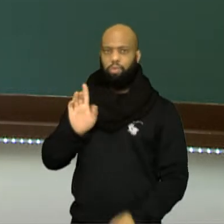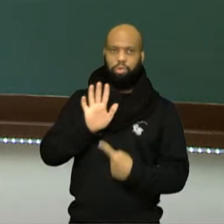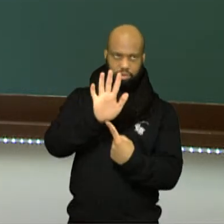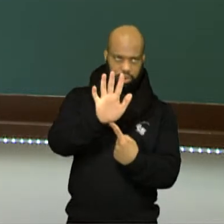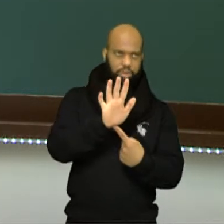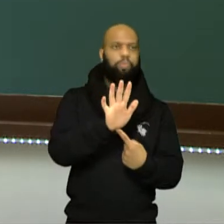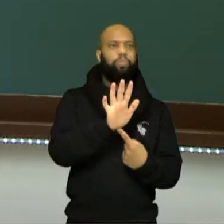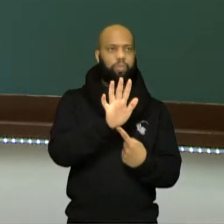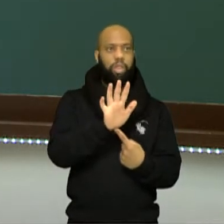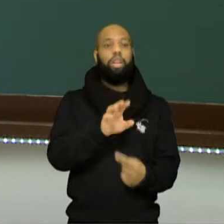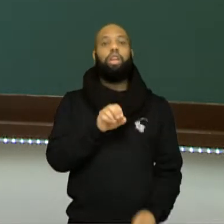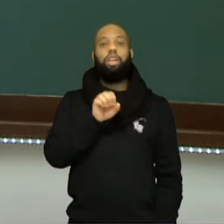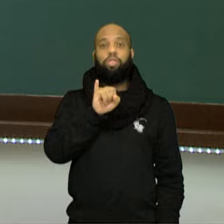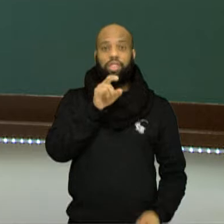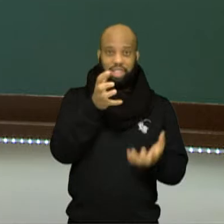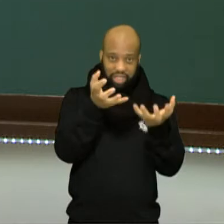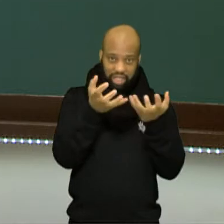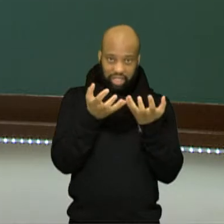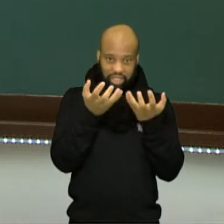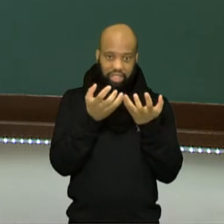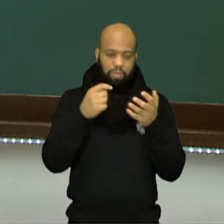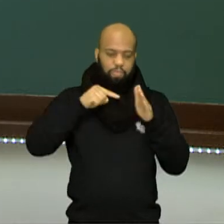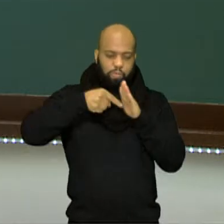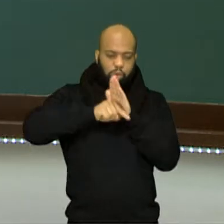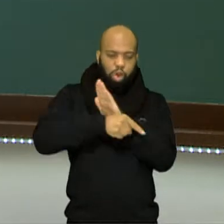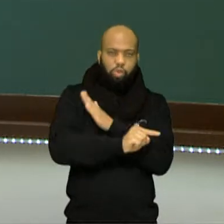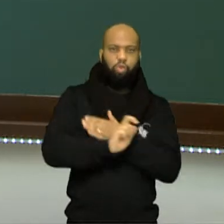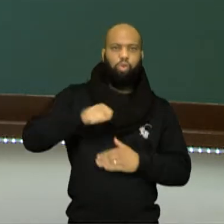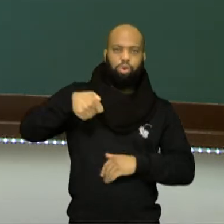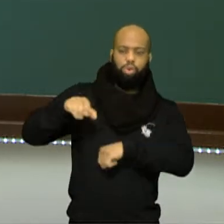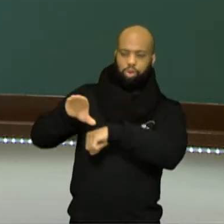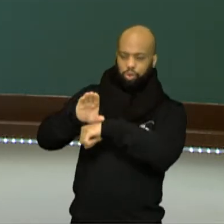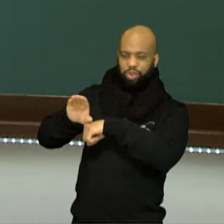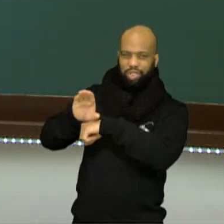tá? Conheça um pouco melhor a Constituição da